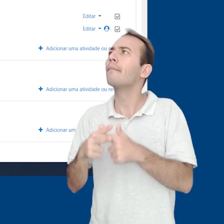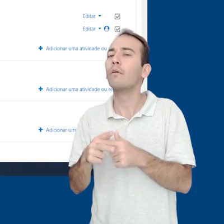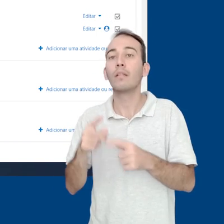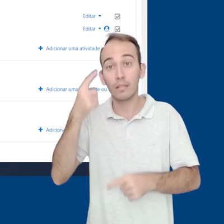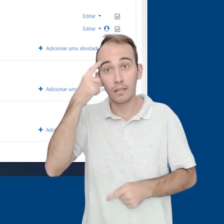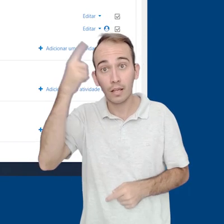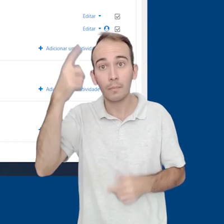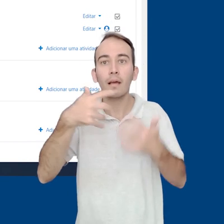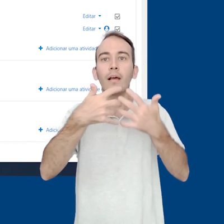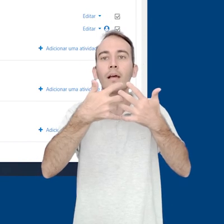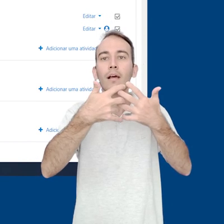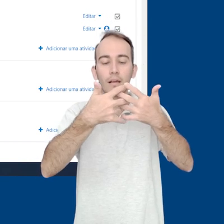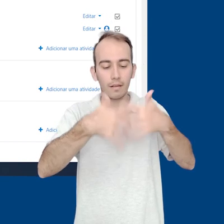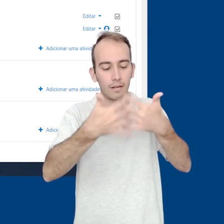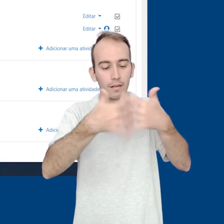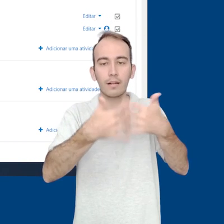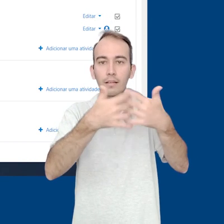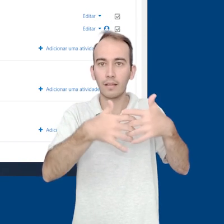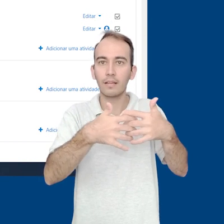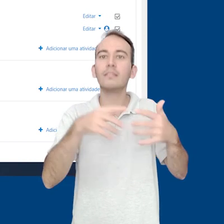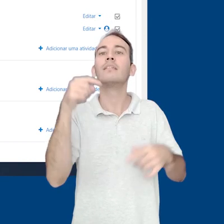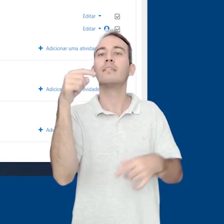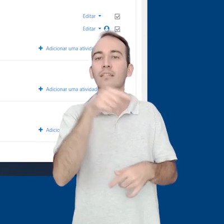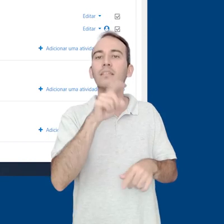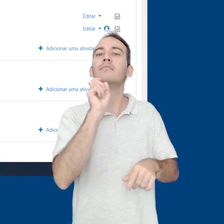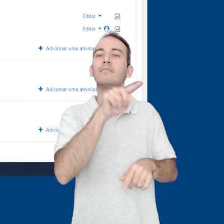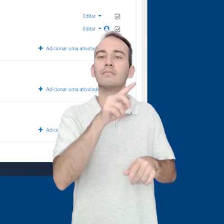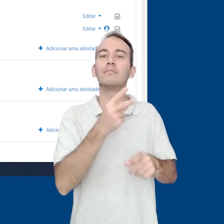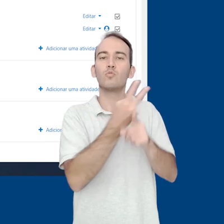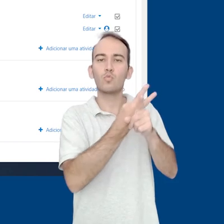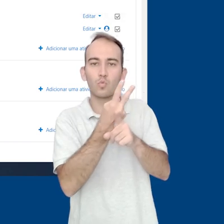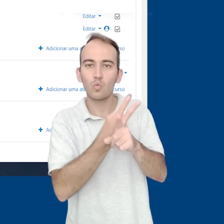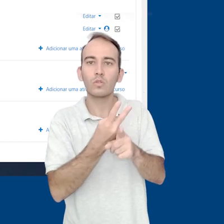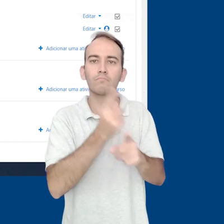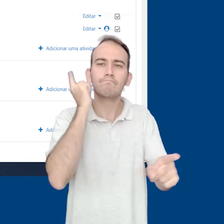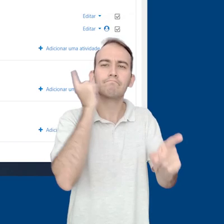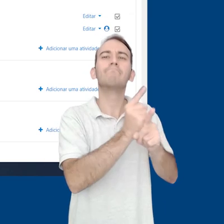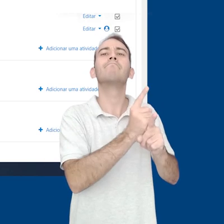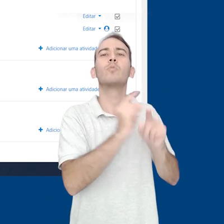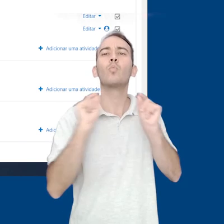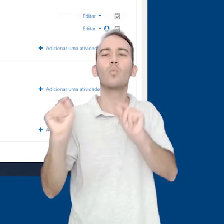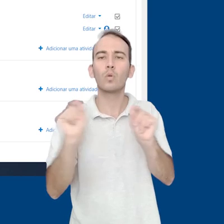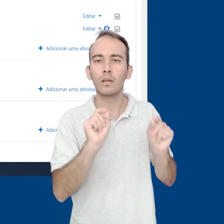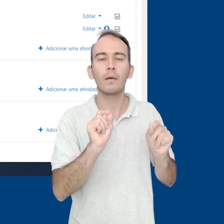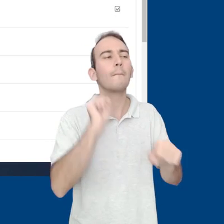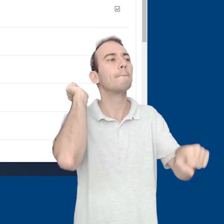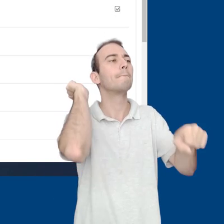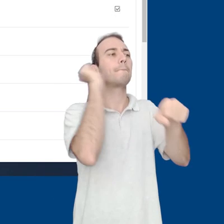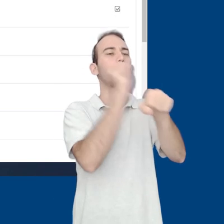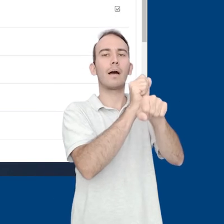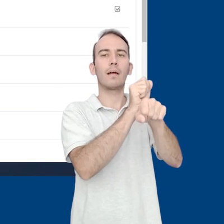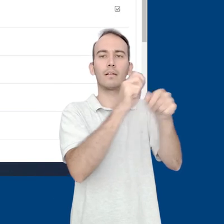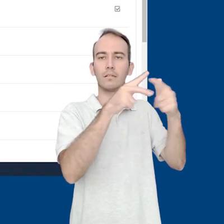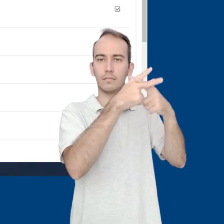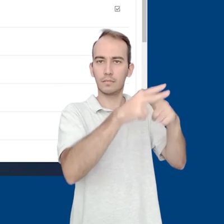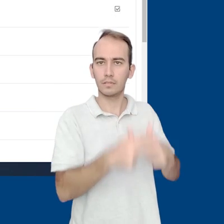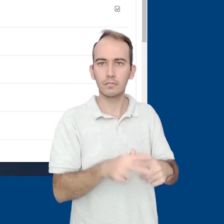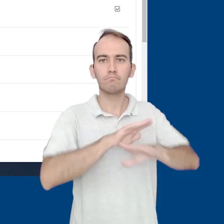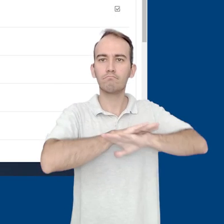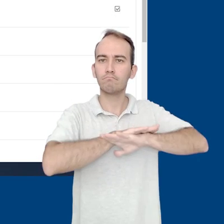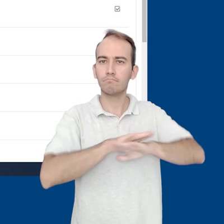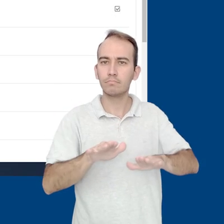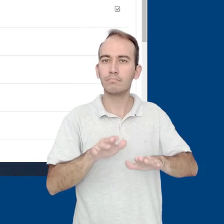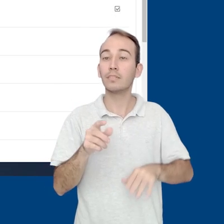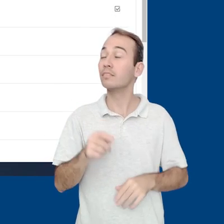Você vai dar acesso a um menu com o botão de desativar edição. Quando eu clico em desativar edição, reparem que